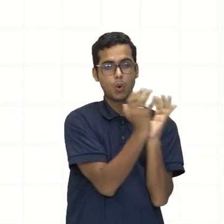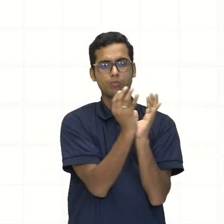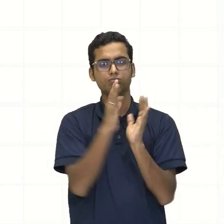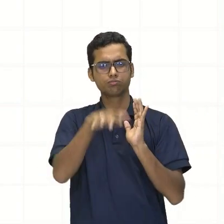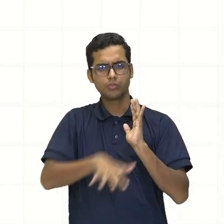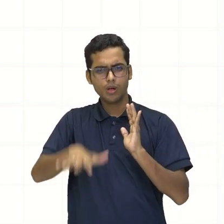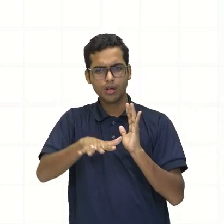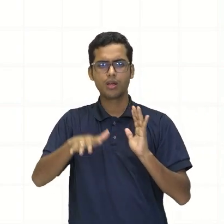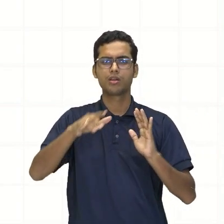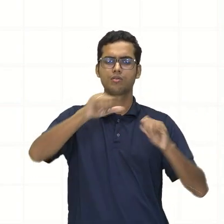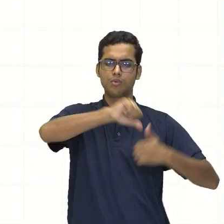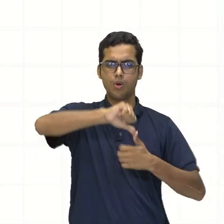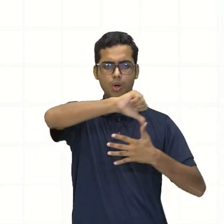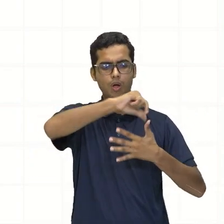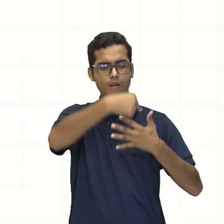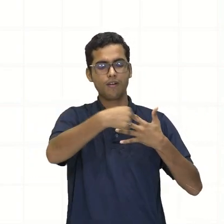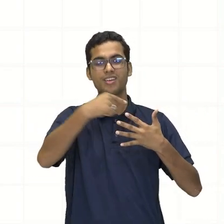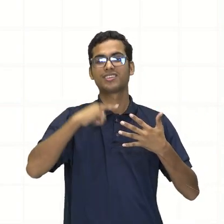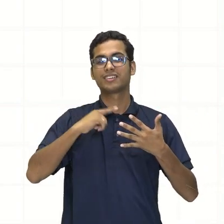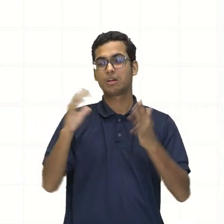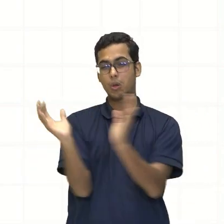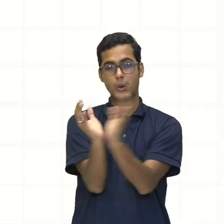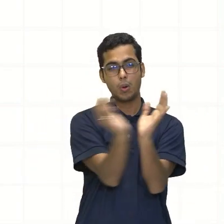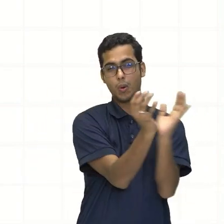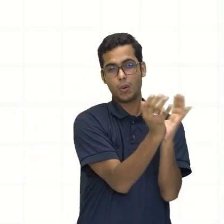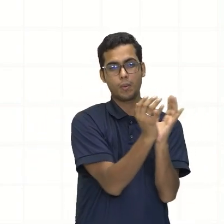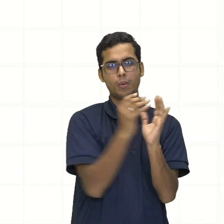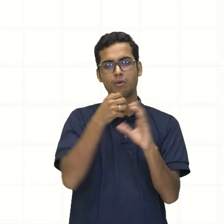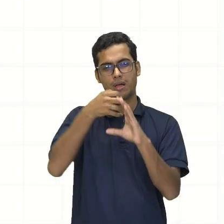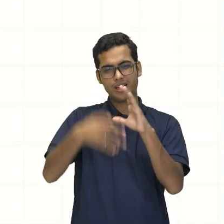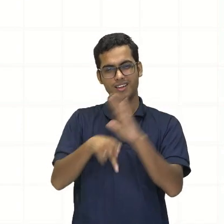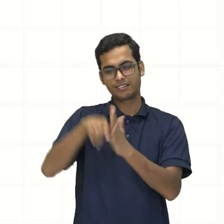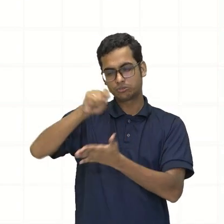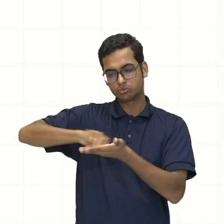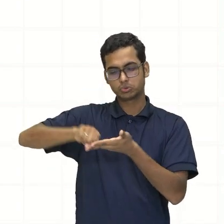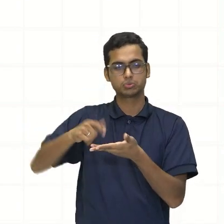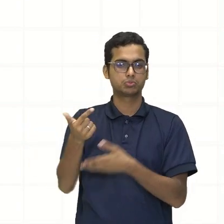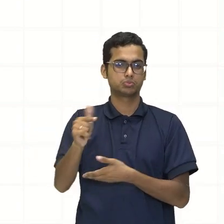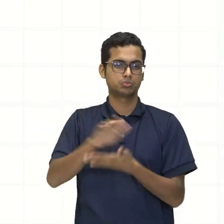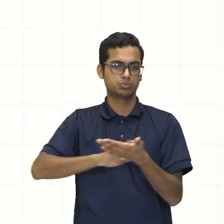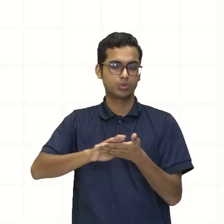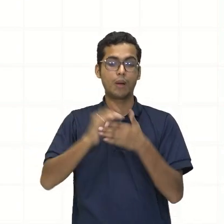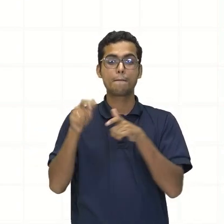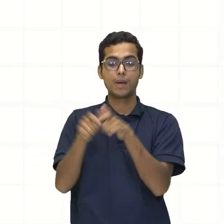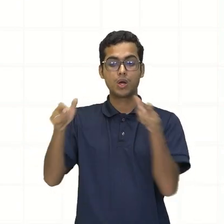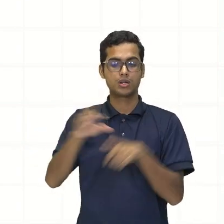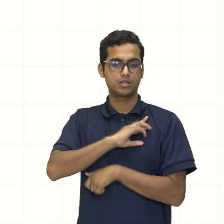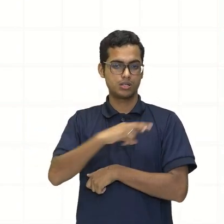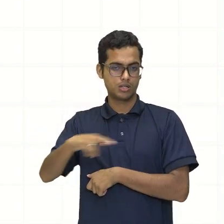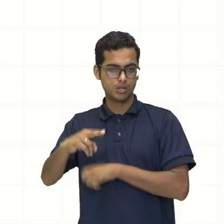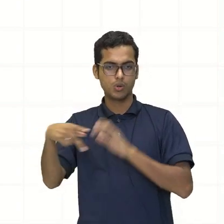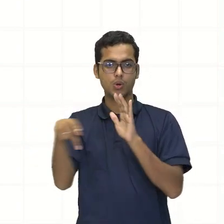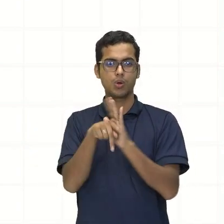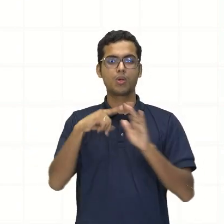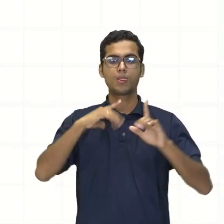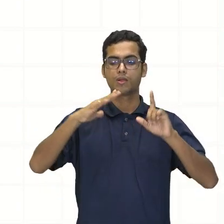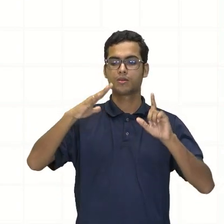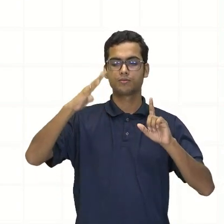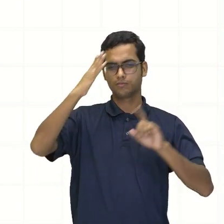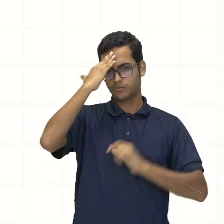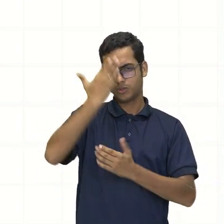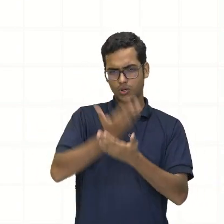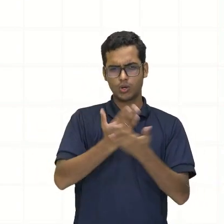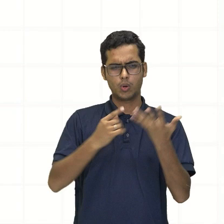região. As religiões desses grupos são politeístas. O que são politeístas? Que acreditavam